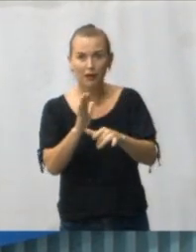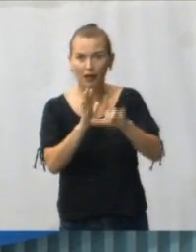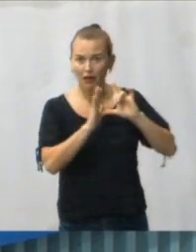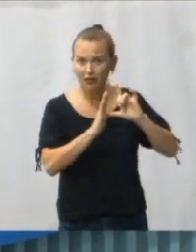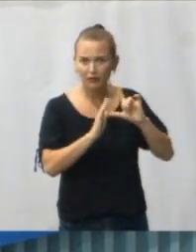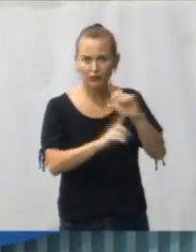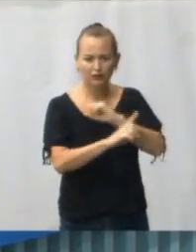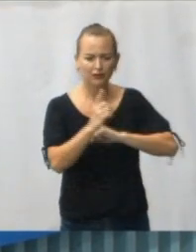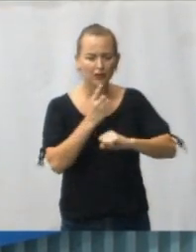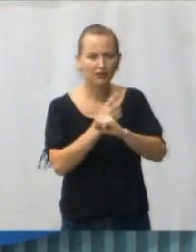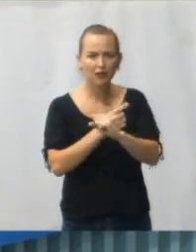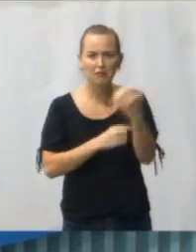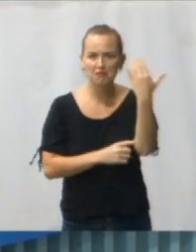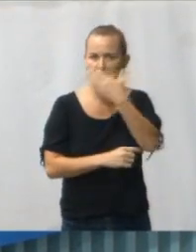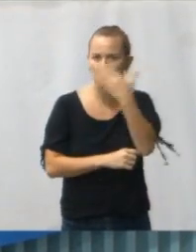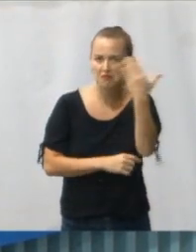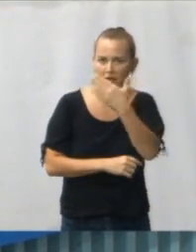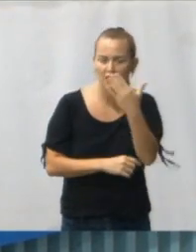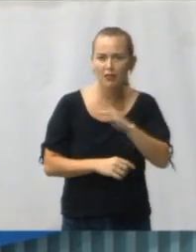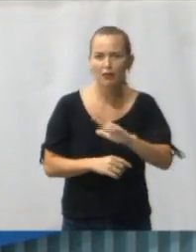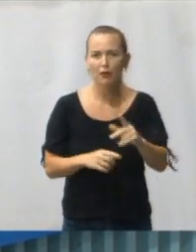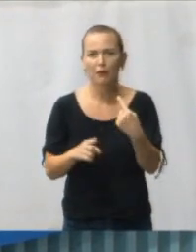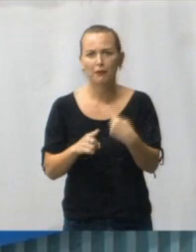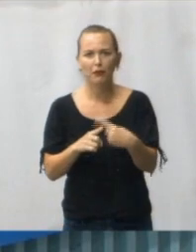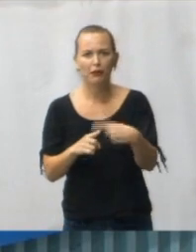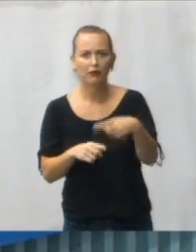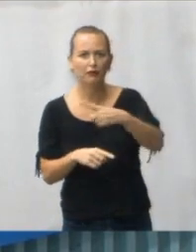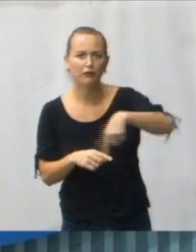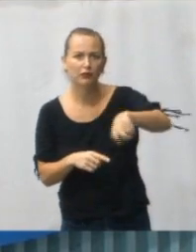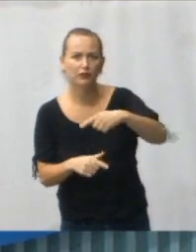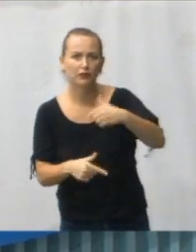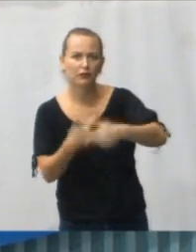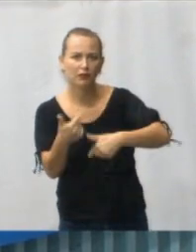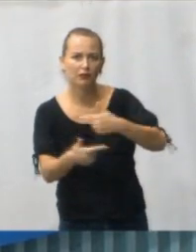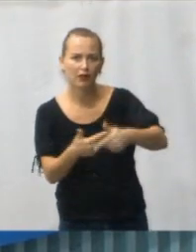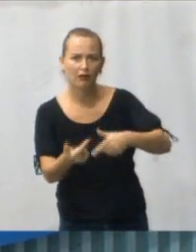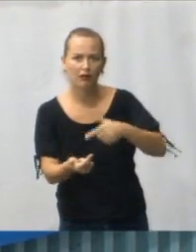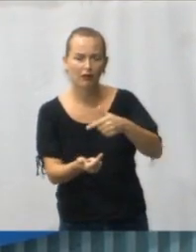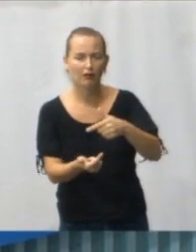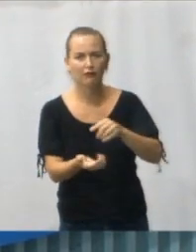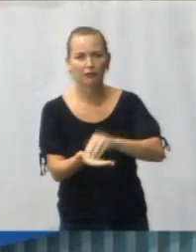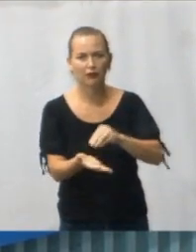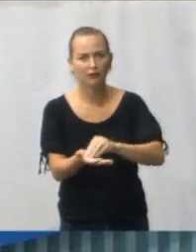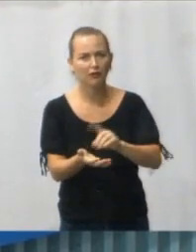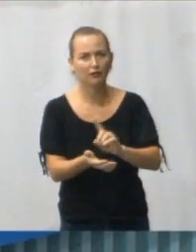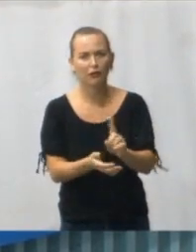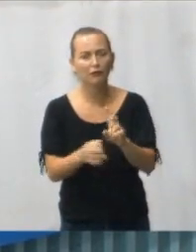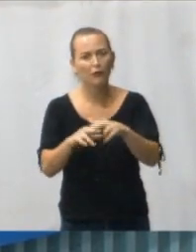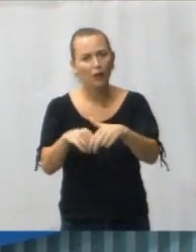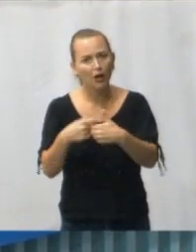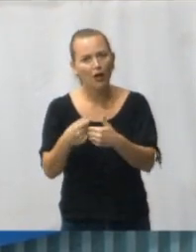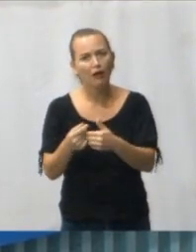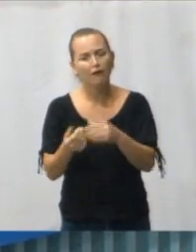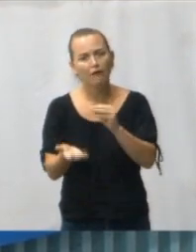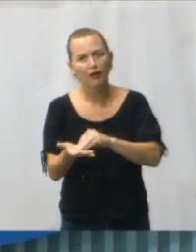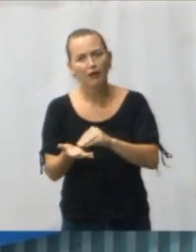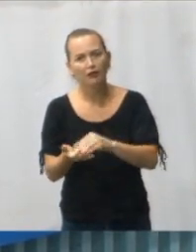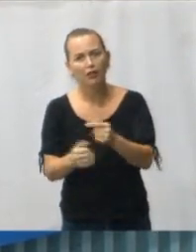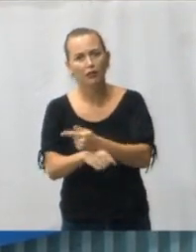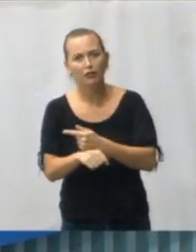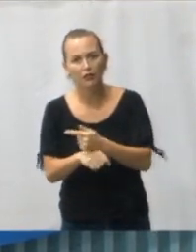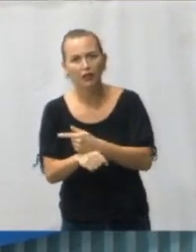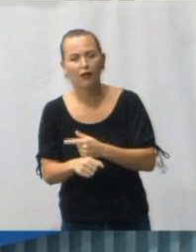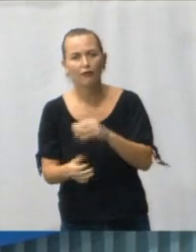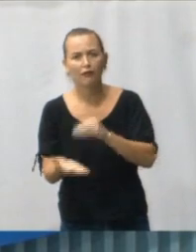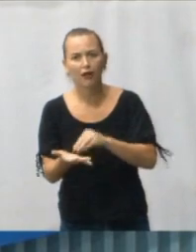não pela disposição de trabalho de vocês, sim pela falta de gestão, sim pela falta de comprometimento do poder